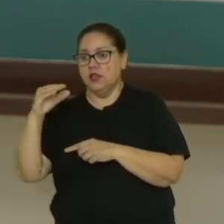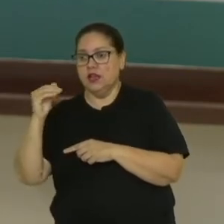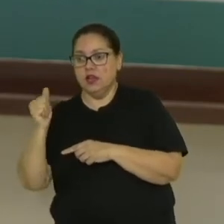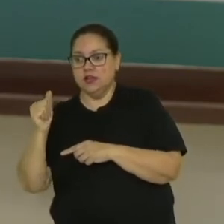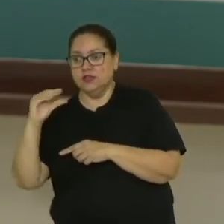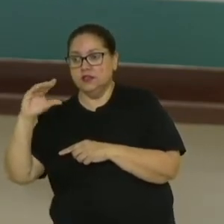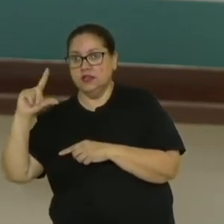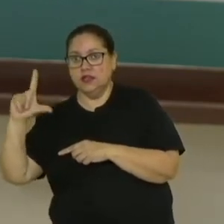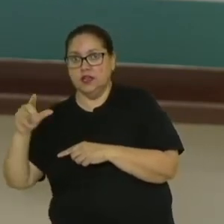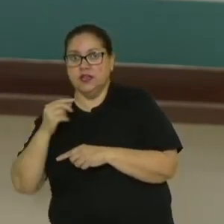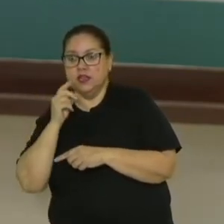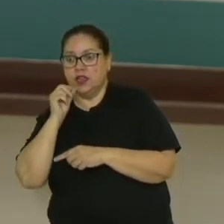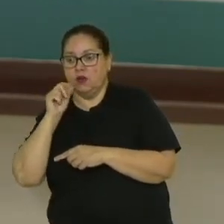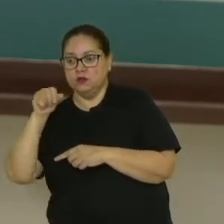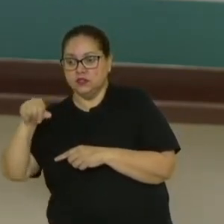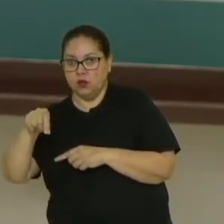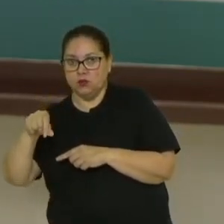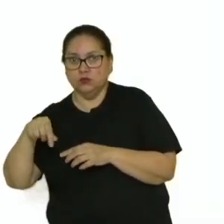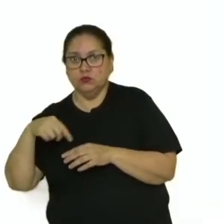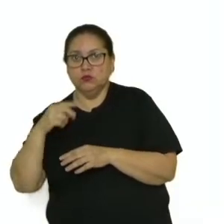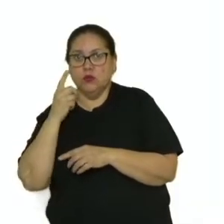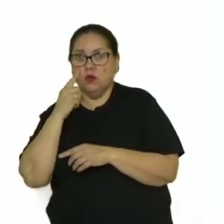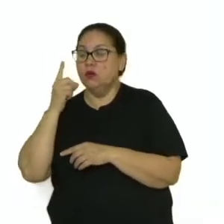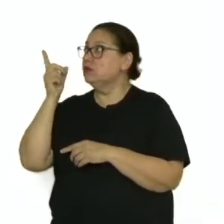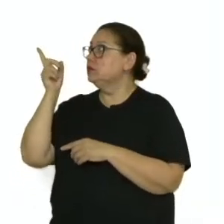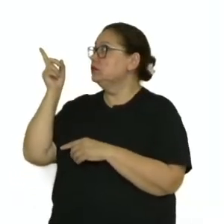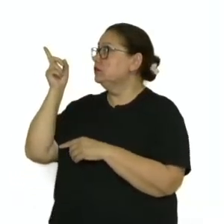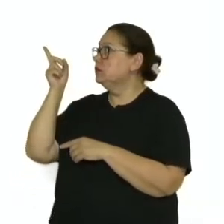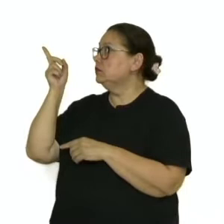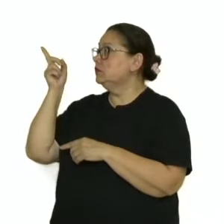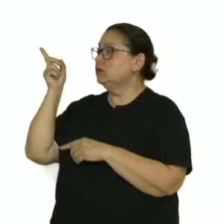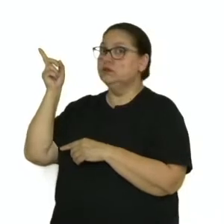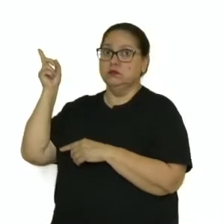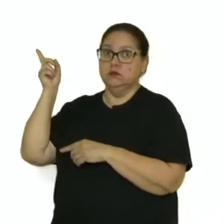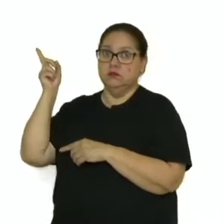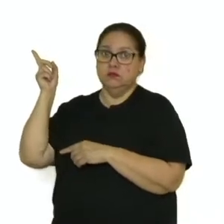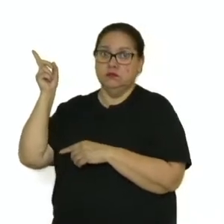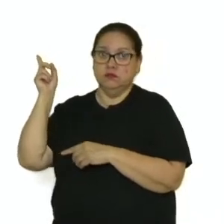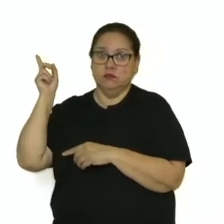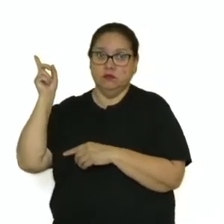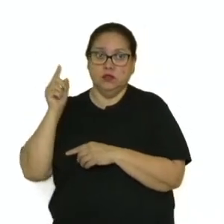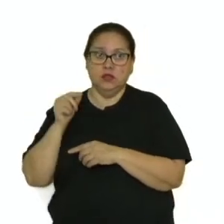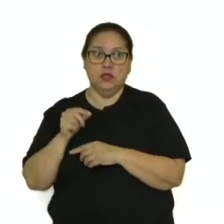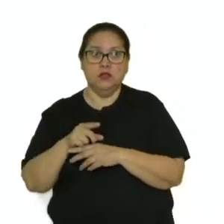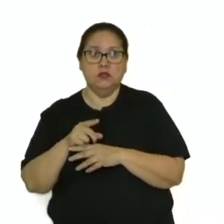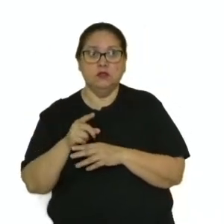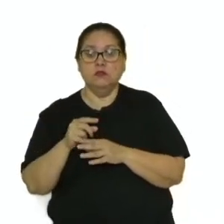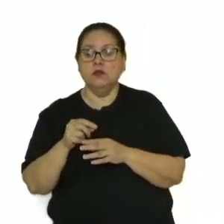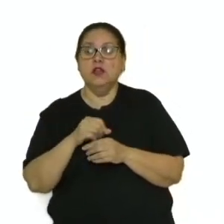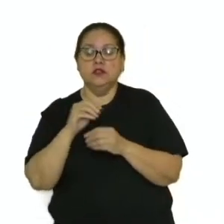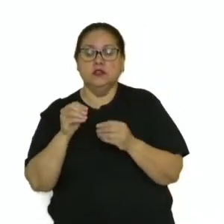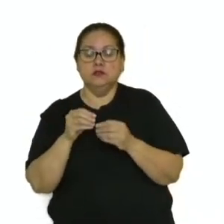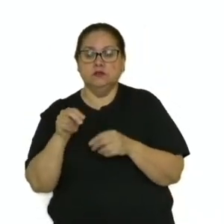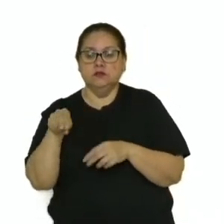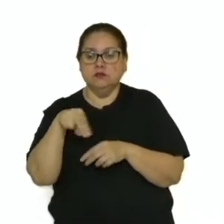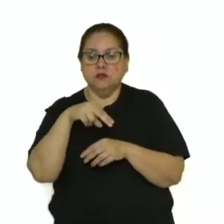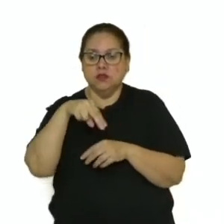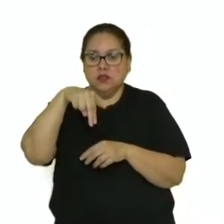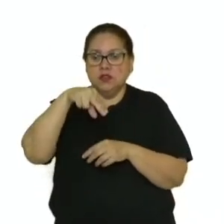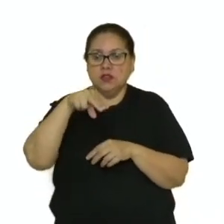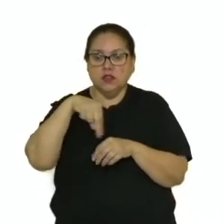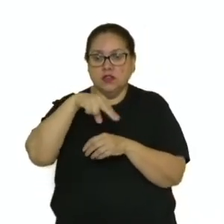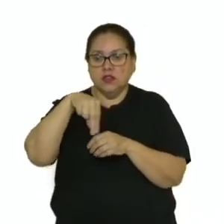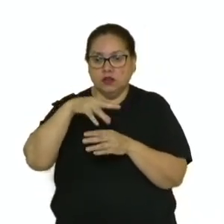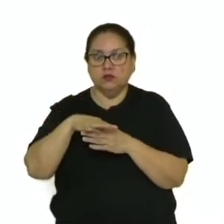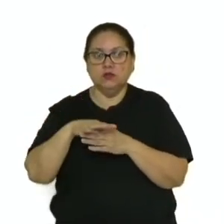NaCl, que é o sal de cozinha. E aqui a gente tem uma imagem mostrando, né, o ácido clorídrico e o hidróxido de sódio. Então essa é uma reação de neutralização. A gente tem um